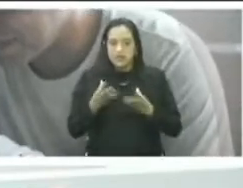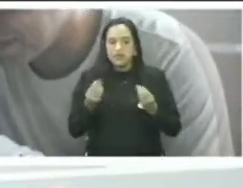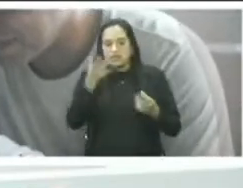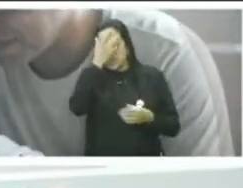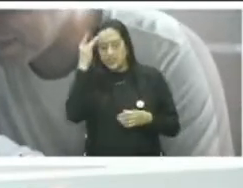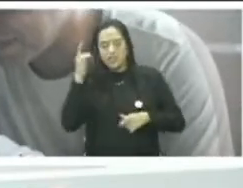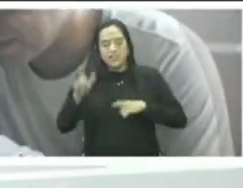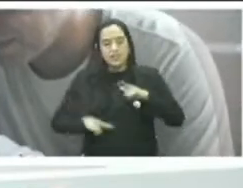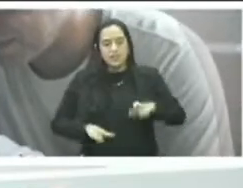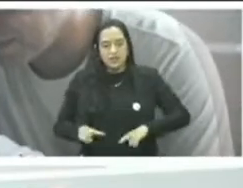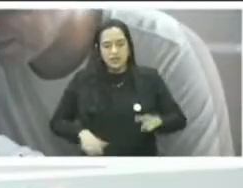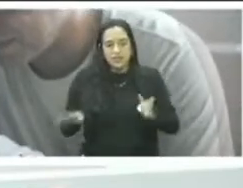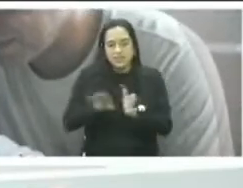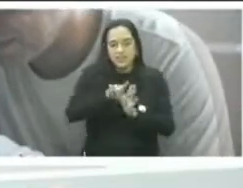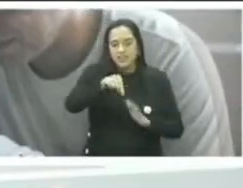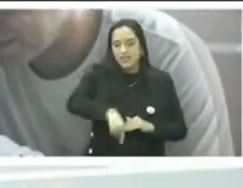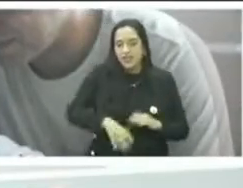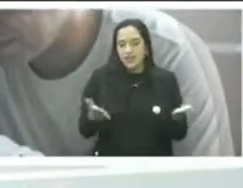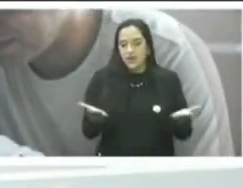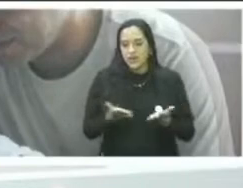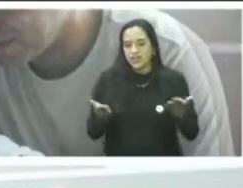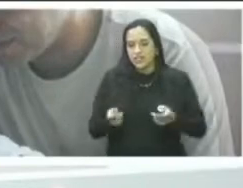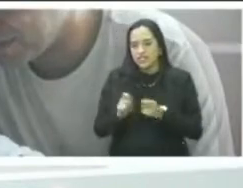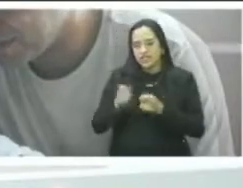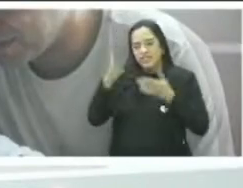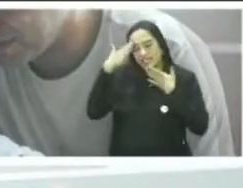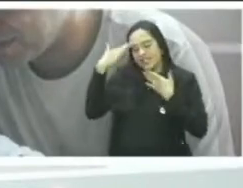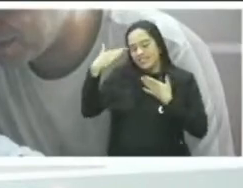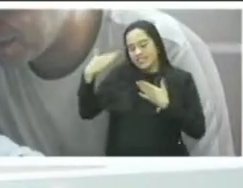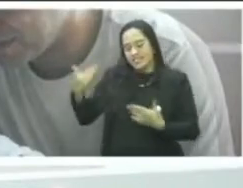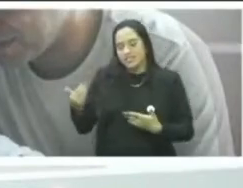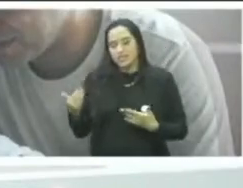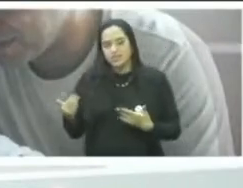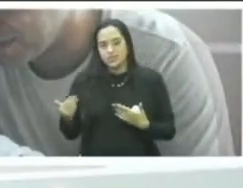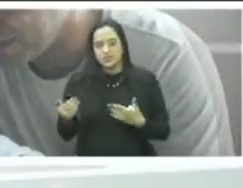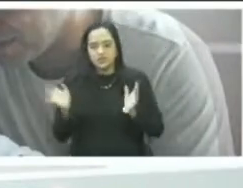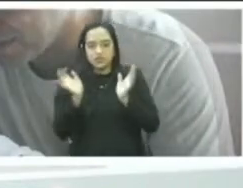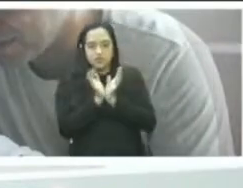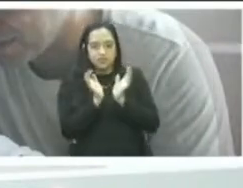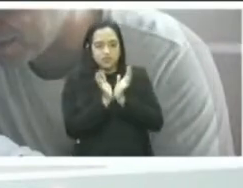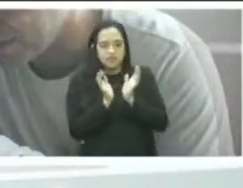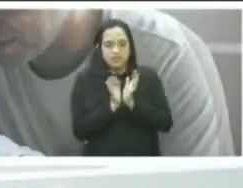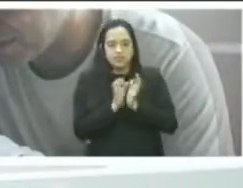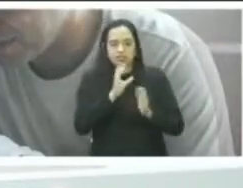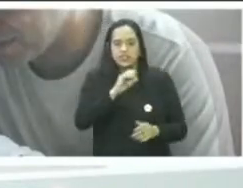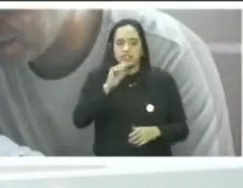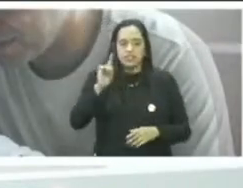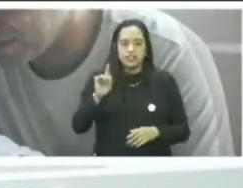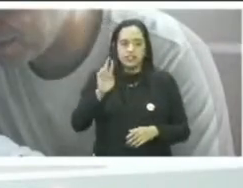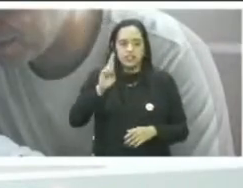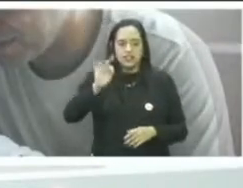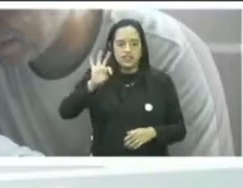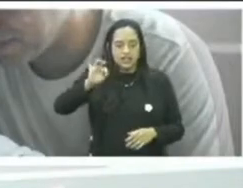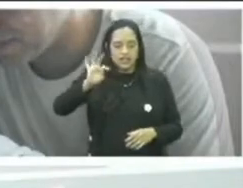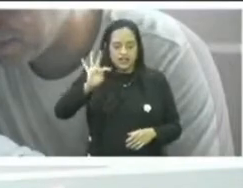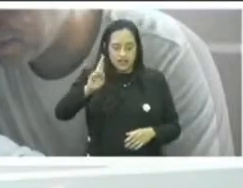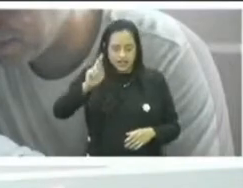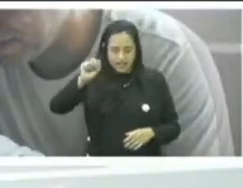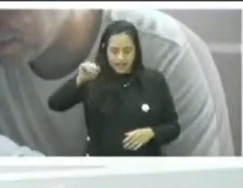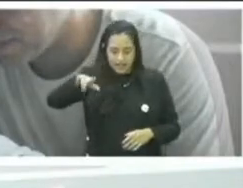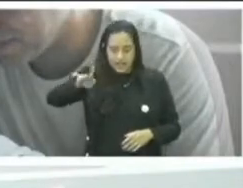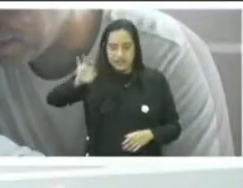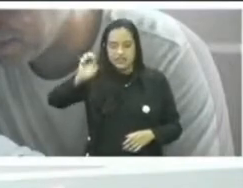fazer um agradecimento à equipe da CG Criagem, em especial a Aline, Erilane, Lérida. A Aline estava